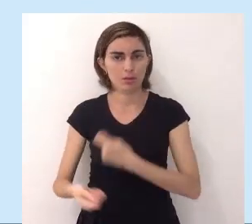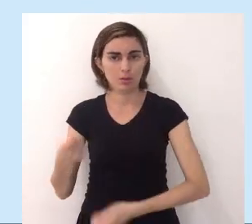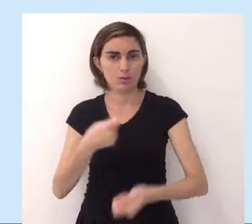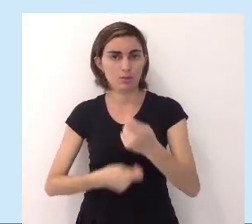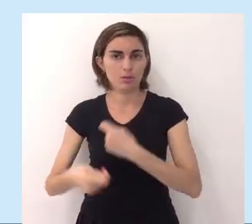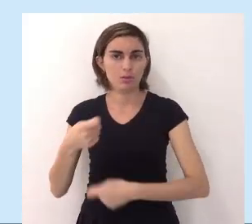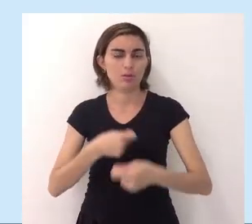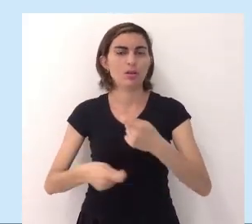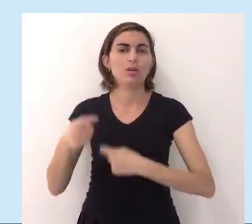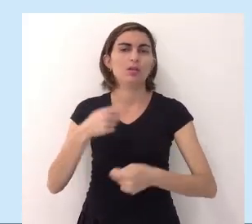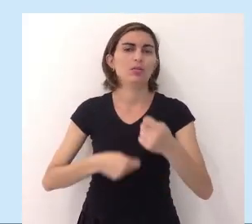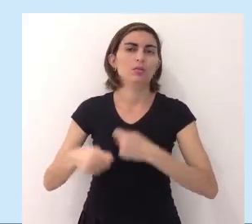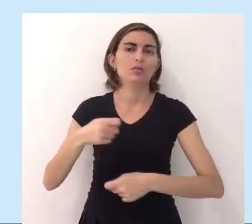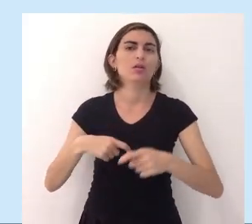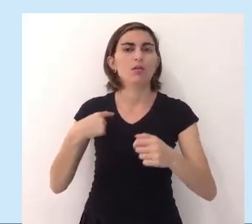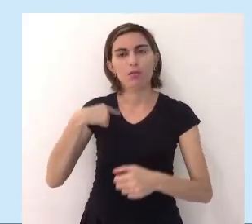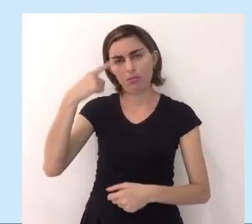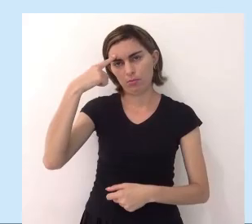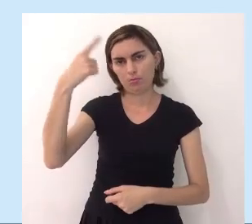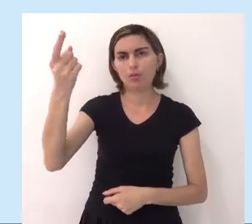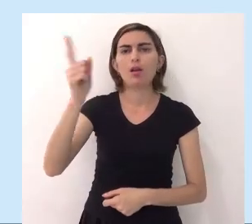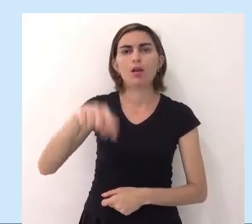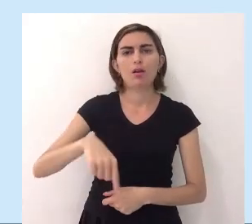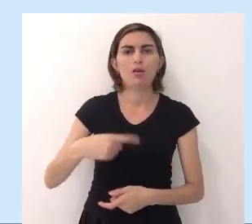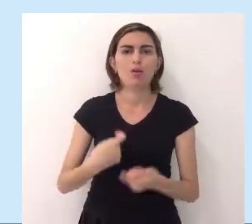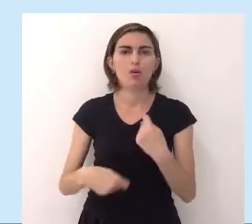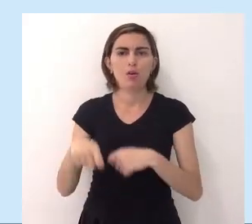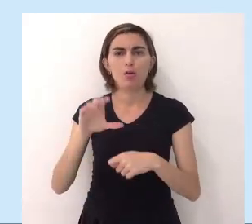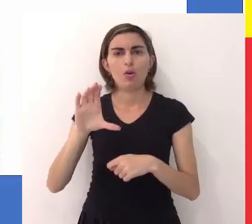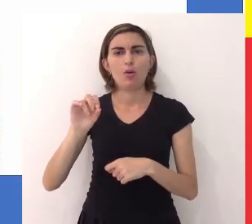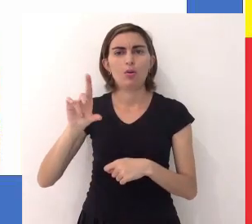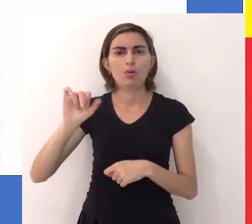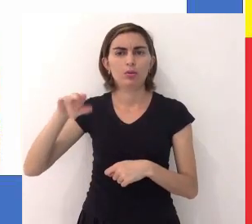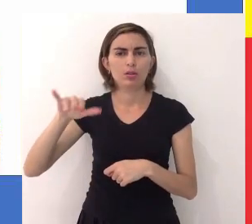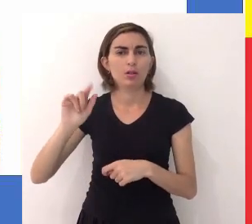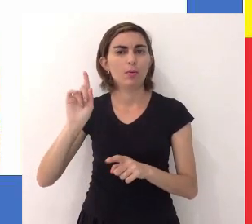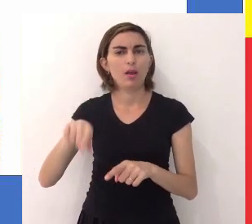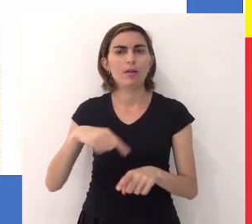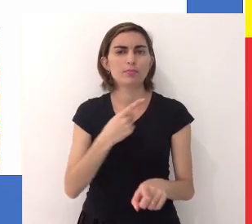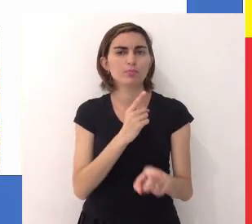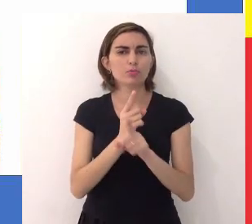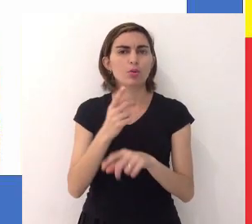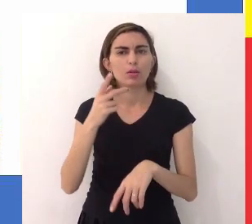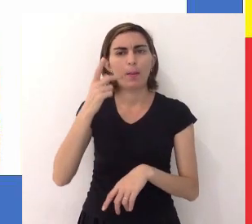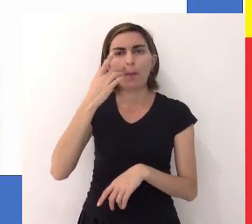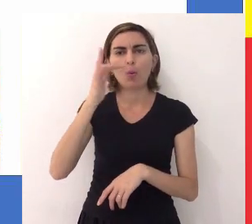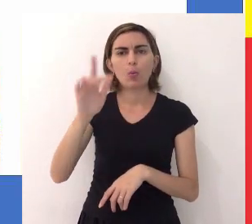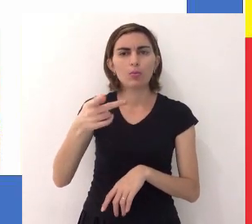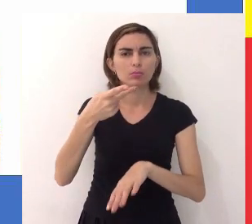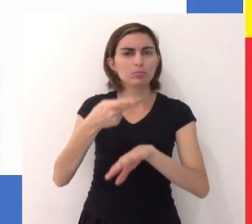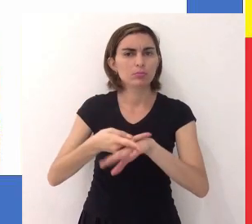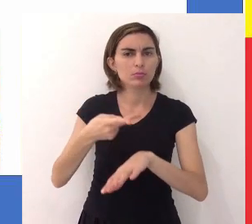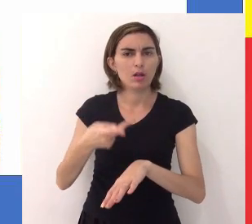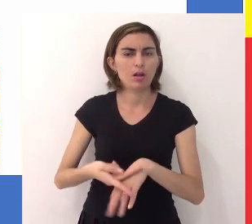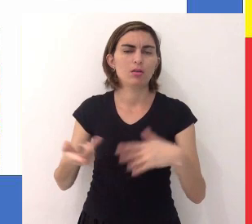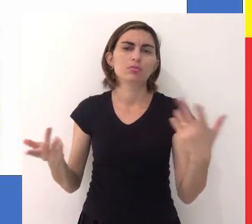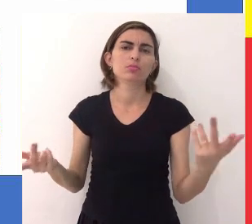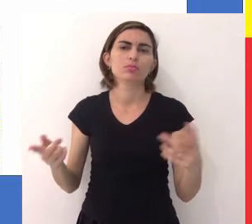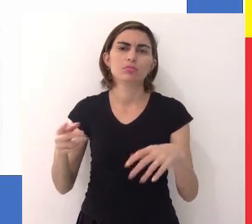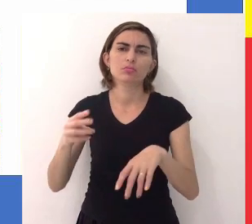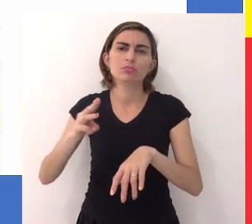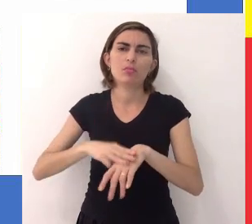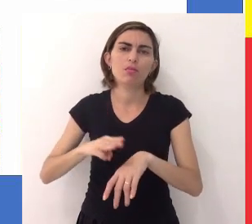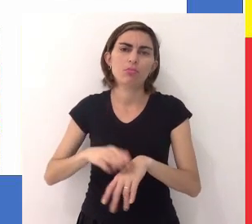O objetivo principal da ideia mesmo do colonialismo é encontrar metais preciosos, tá? Encontrar ouro e